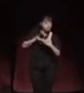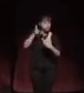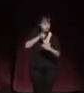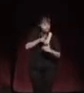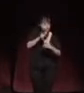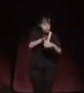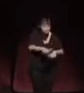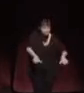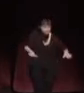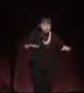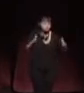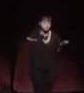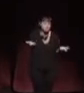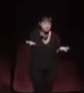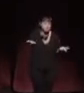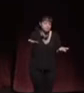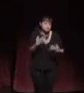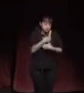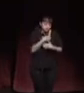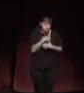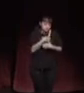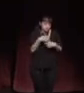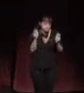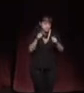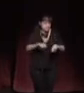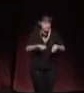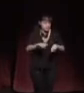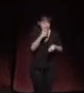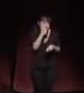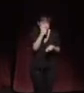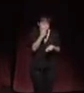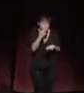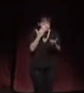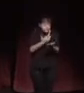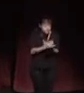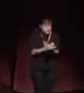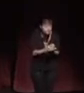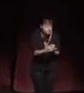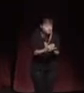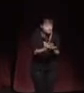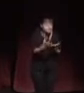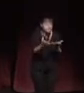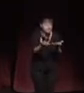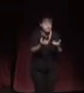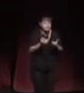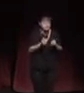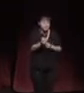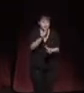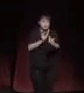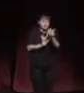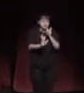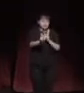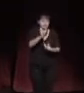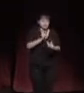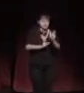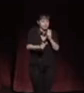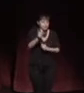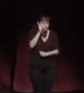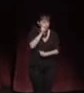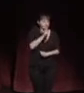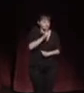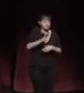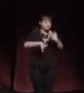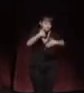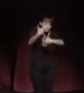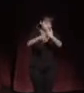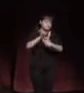todas as crianças possam receber esse alimento necessário para depois aprender